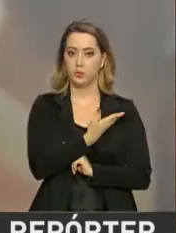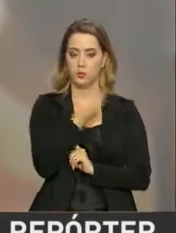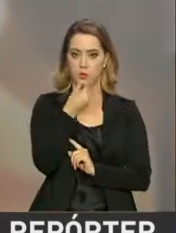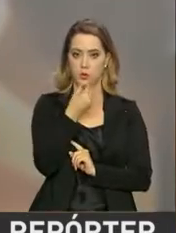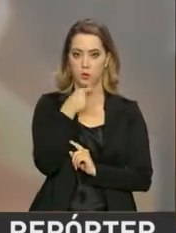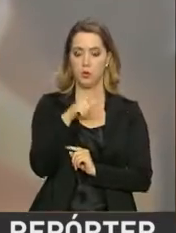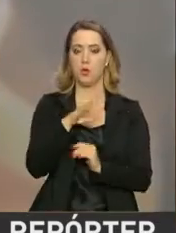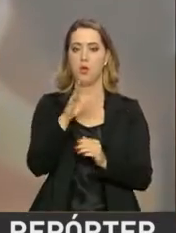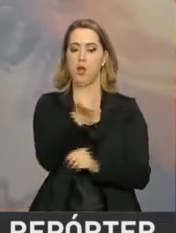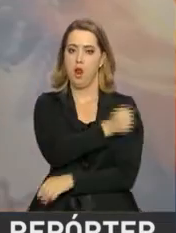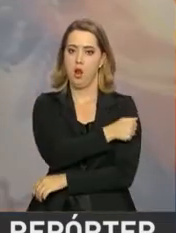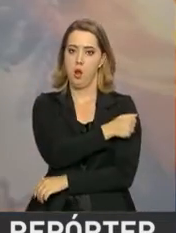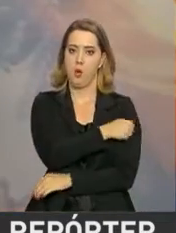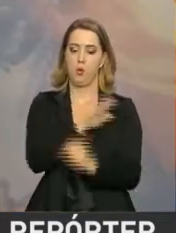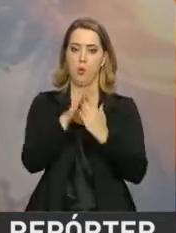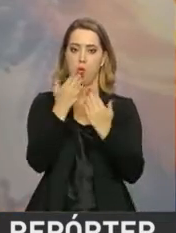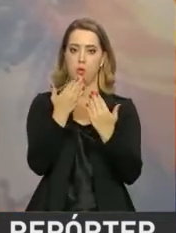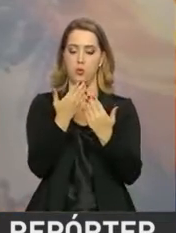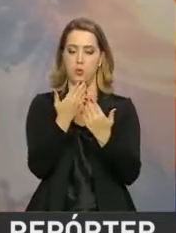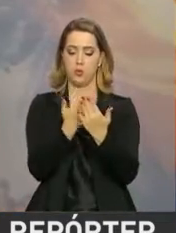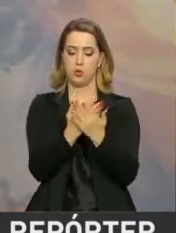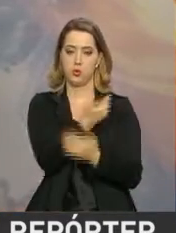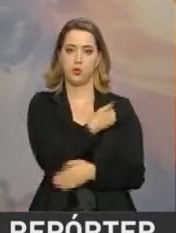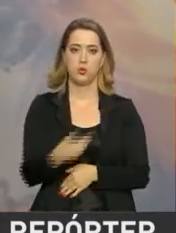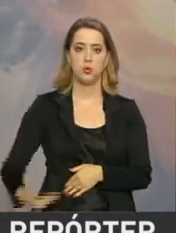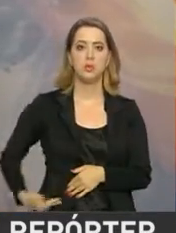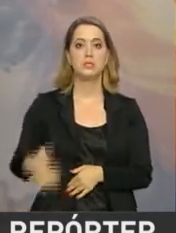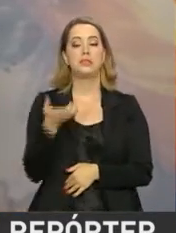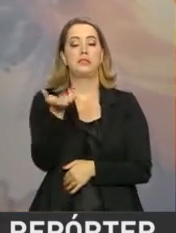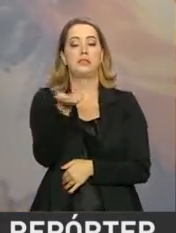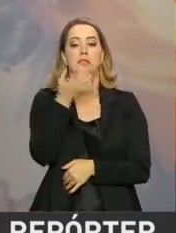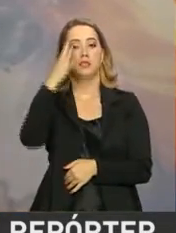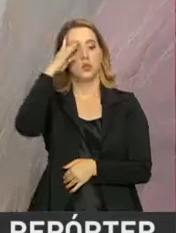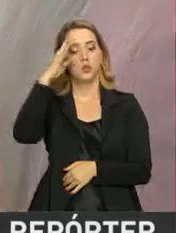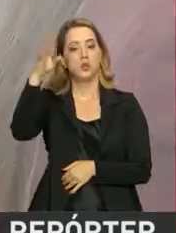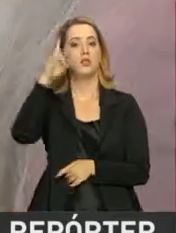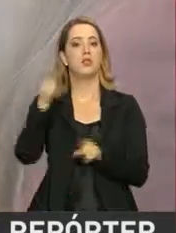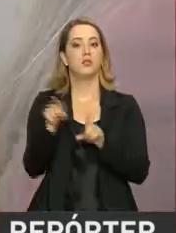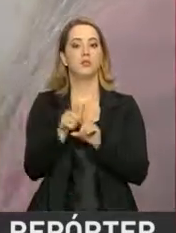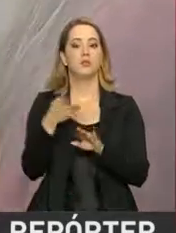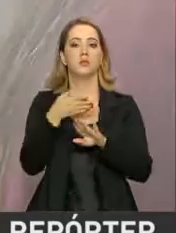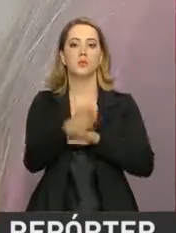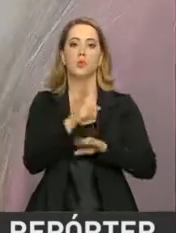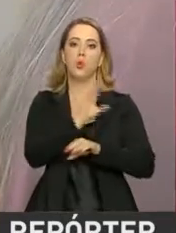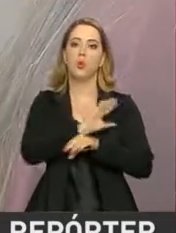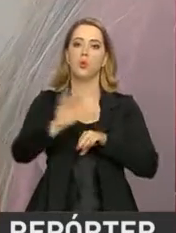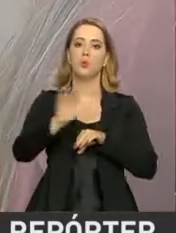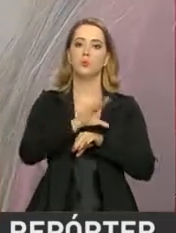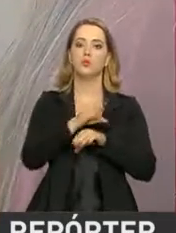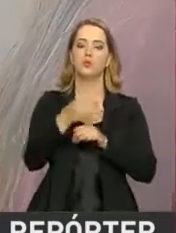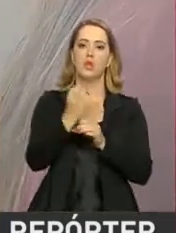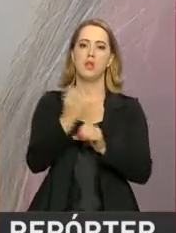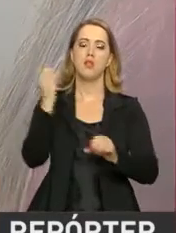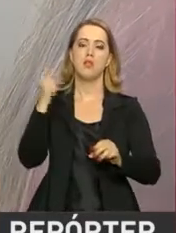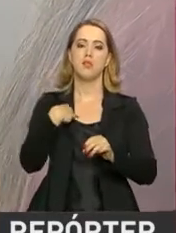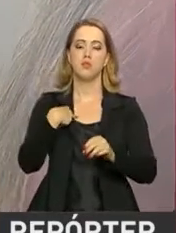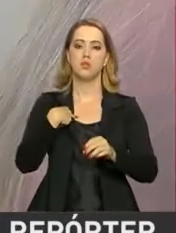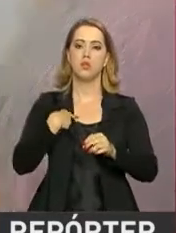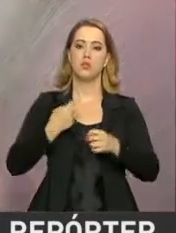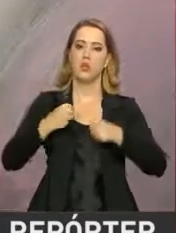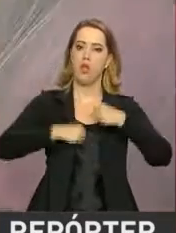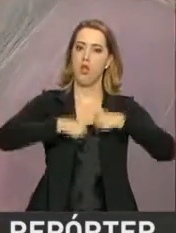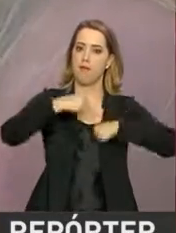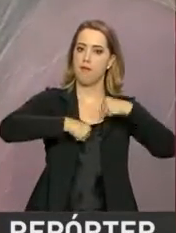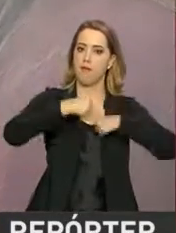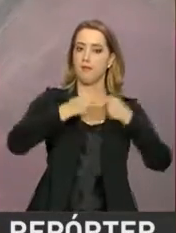de escola pública e sonha em cursar engenharia mecânica. É a terceira vez que ele vai fazer a prova. Às